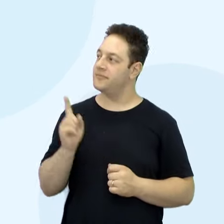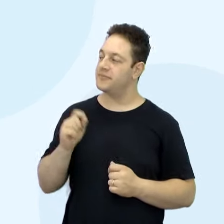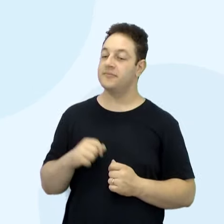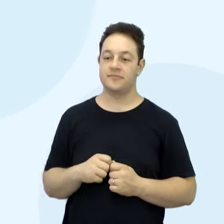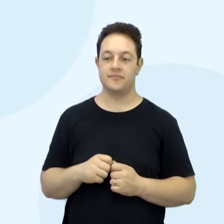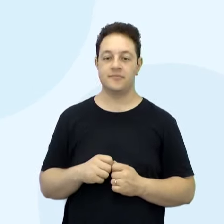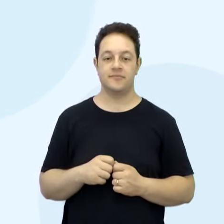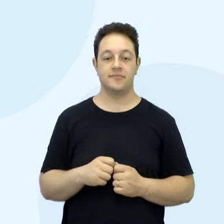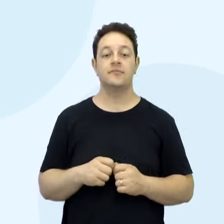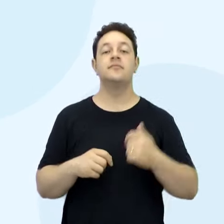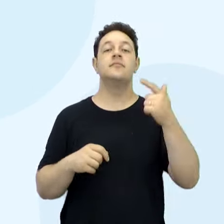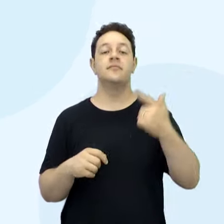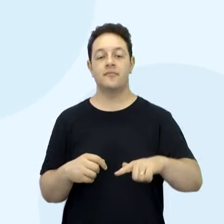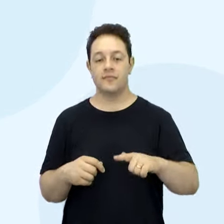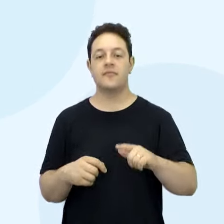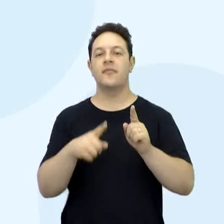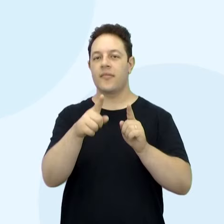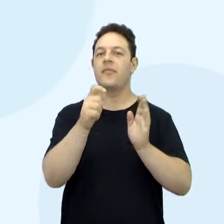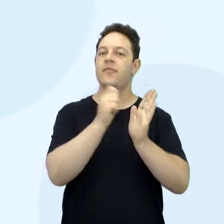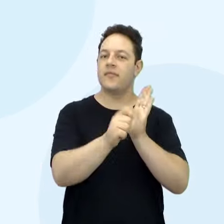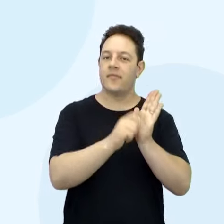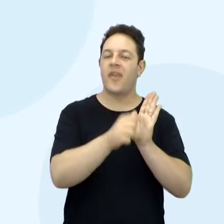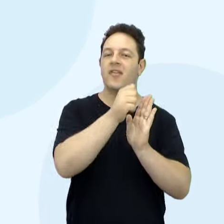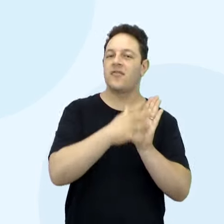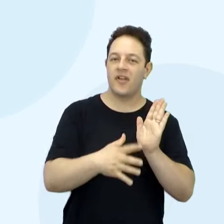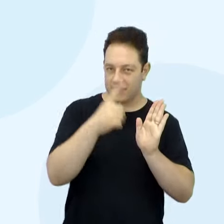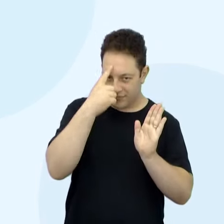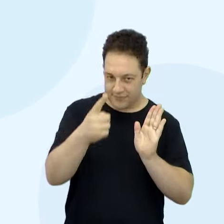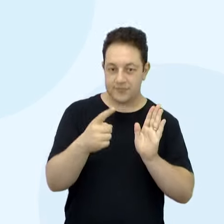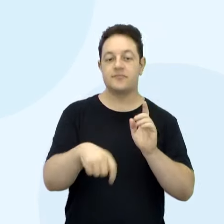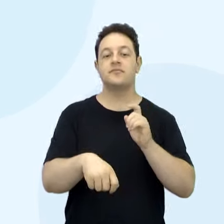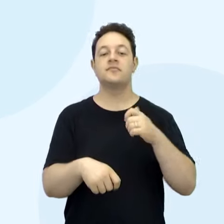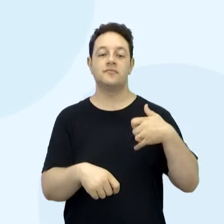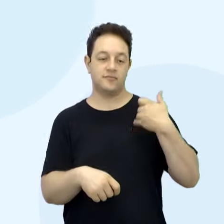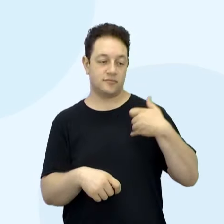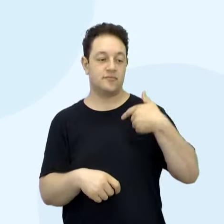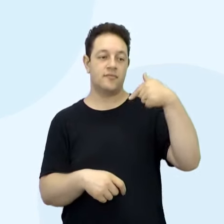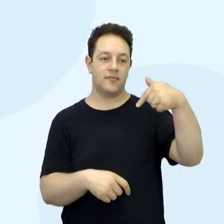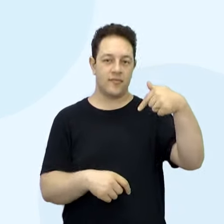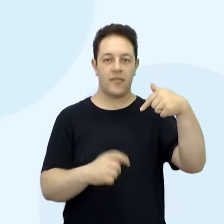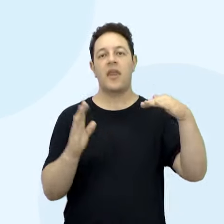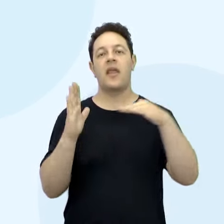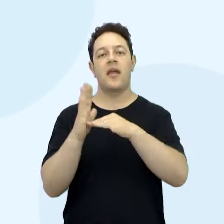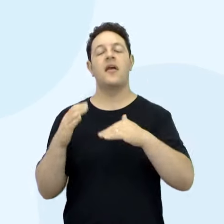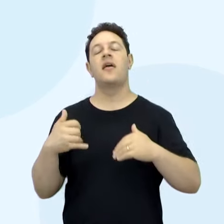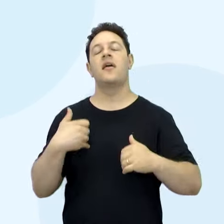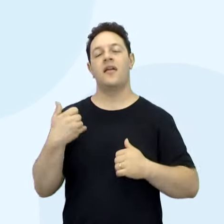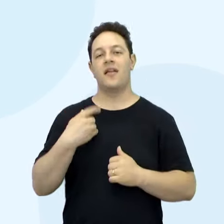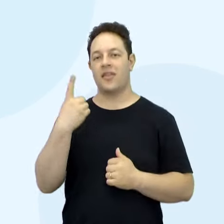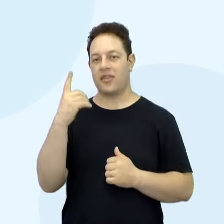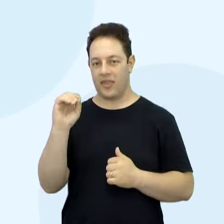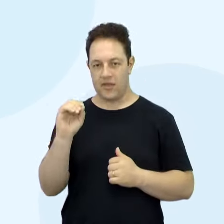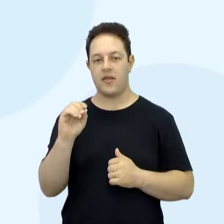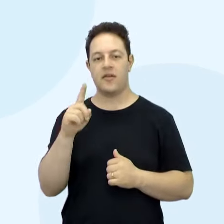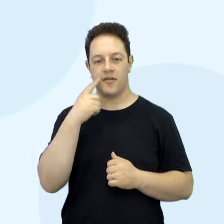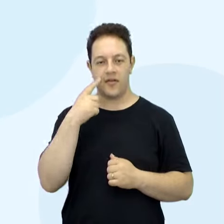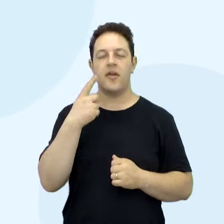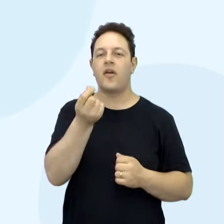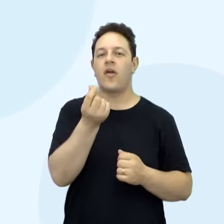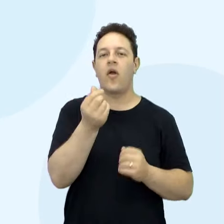E aí eu pedi de lição, né, de tarefa, de 7 a 10 anos, a projeção